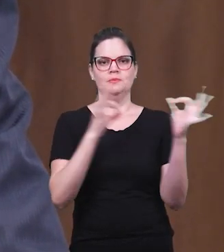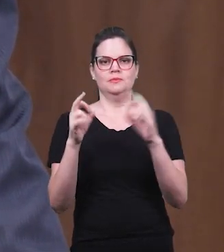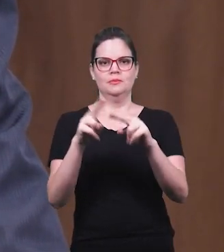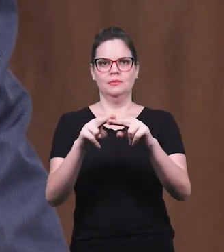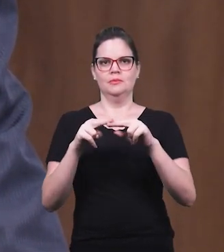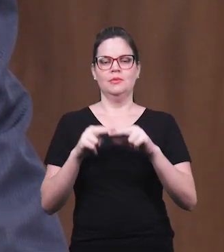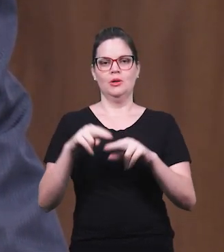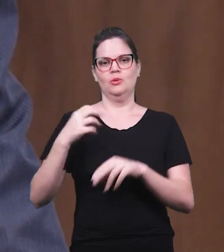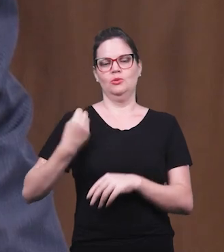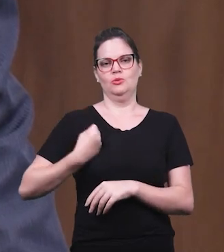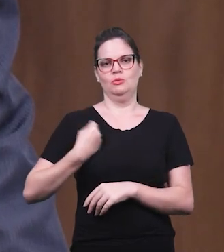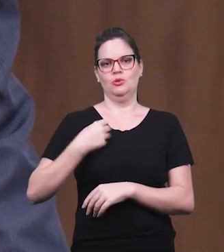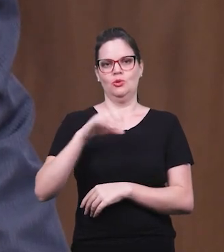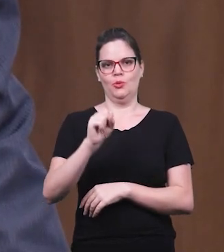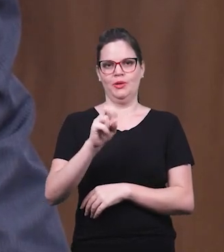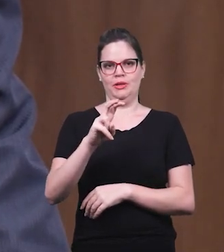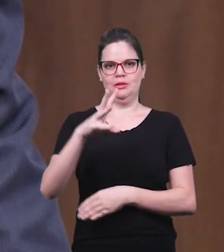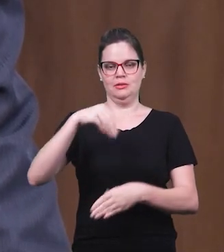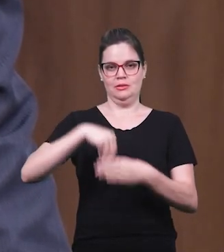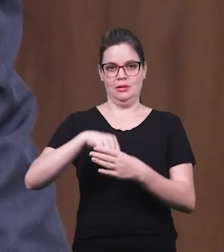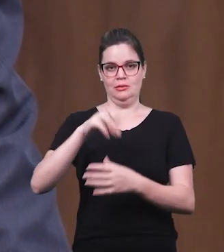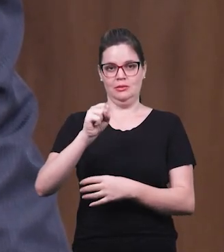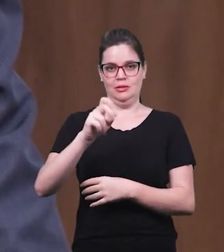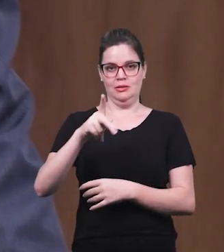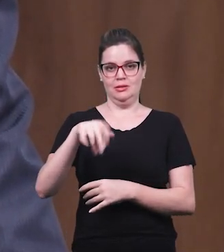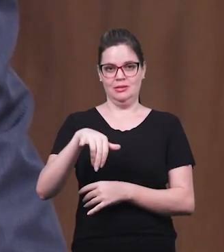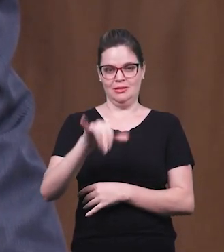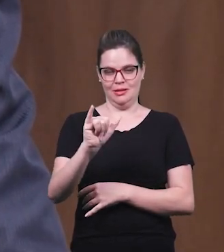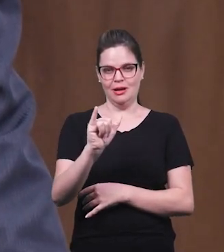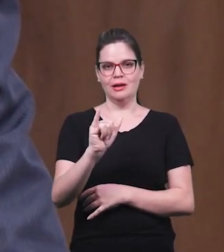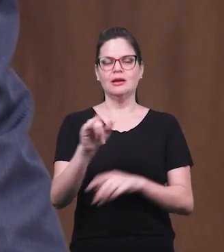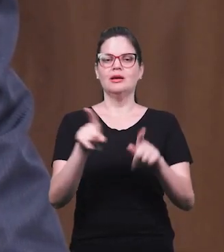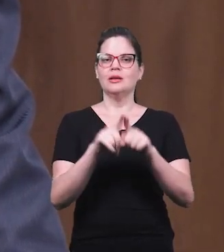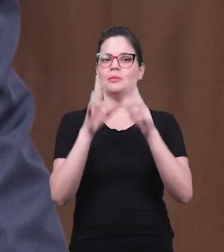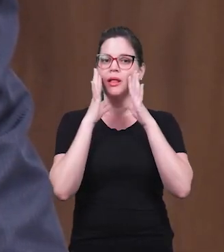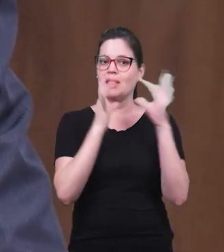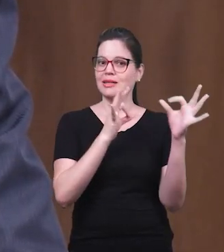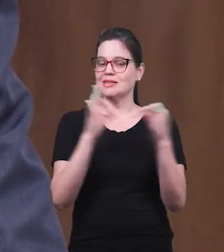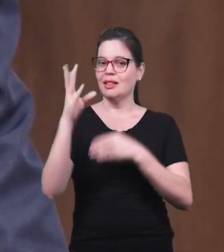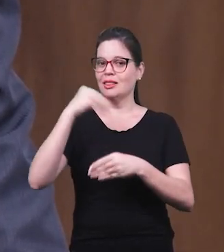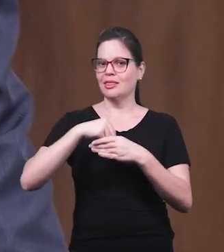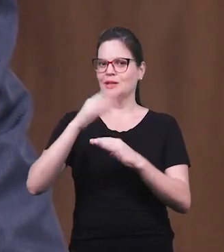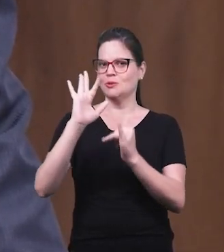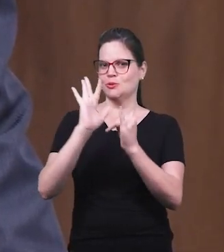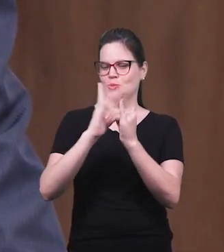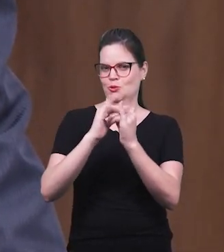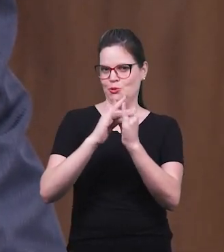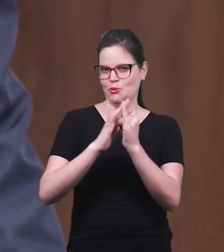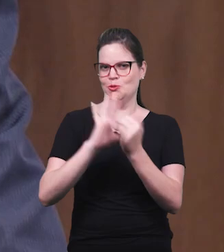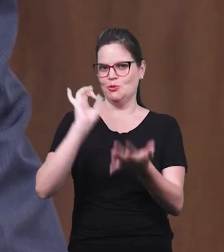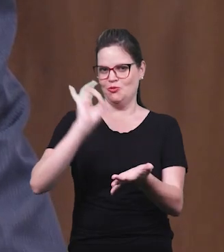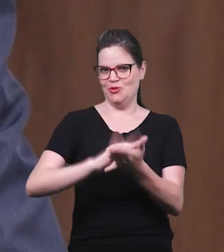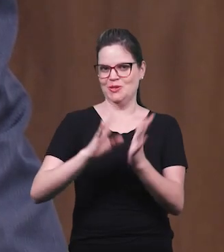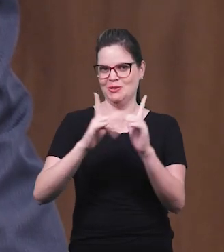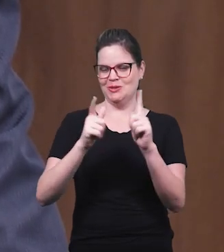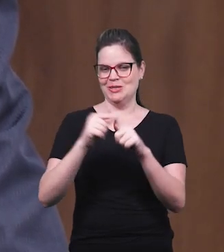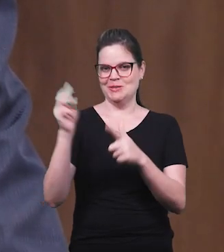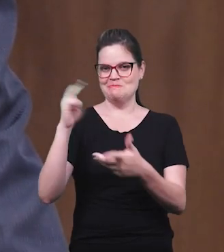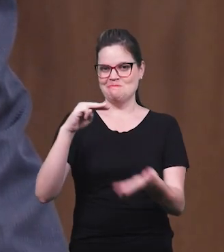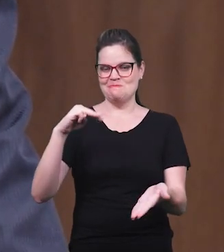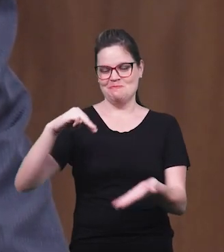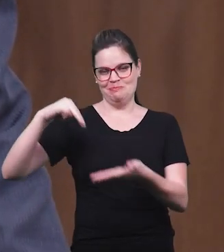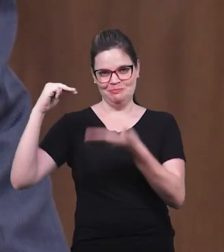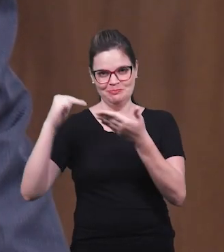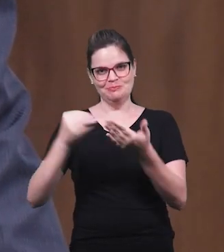canal 85, via Sky Livre, aos que nos veem também pelas plataformas digitais, o canal oficial da igreja